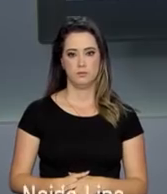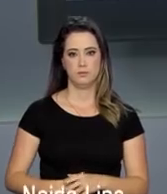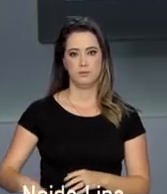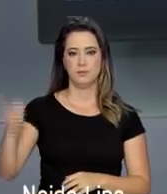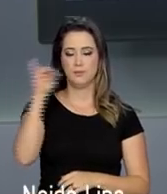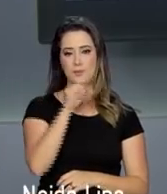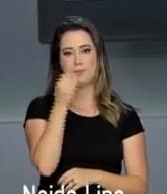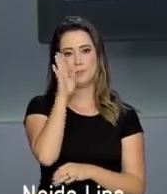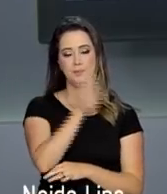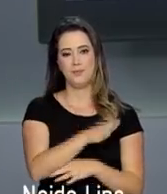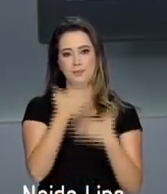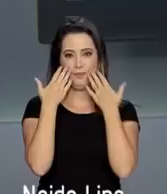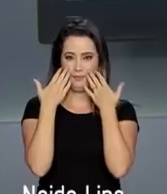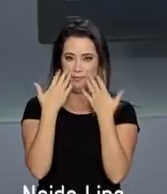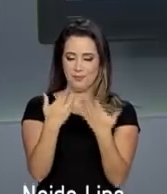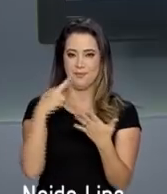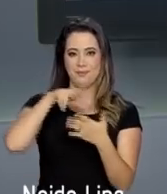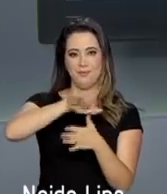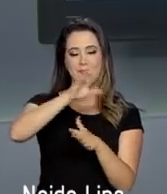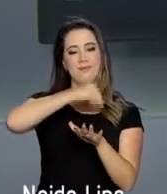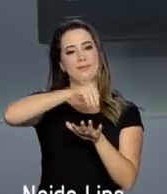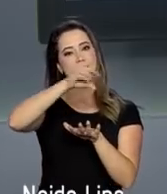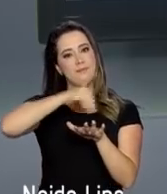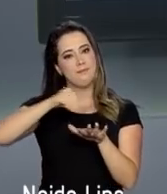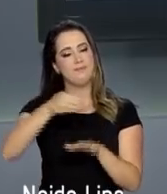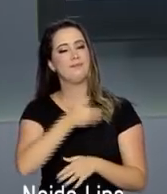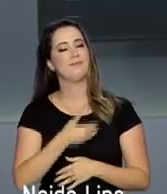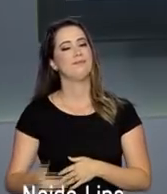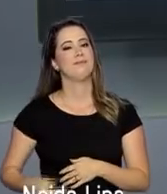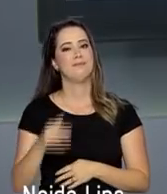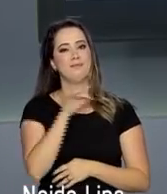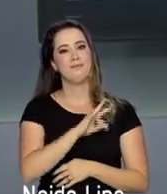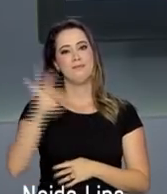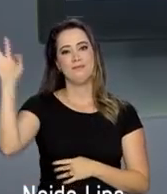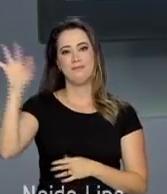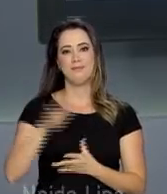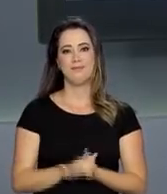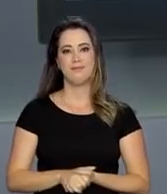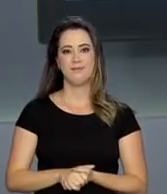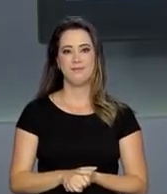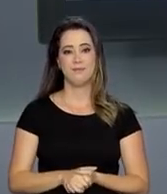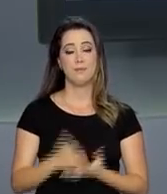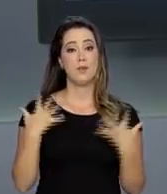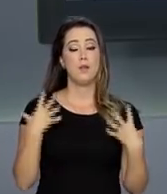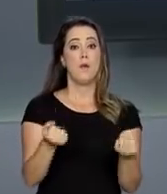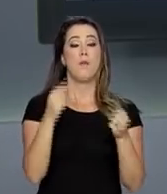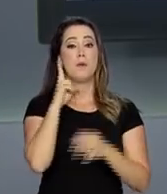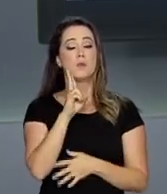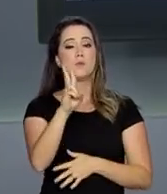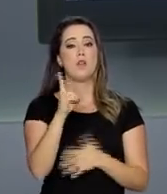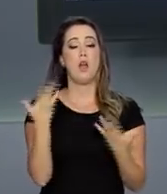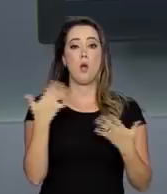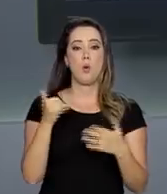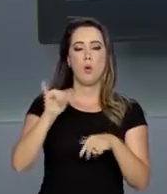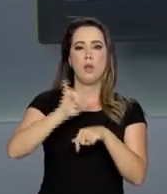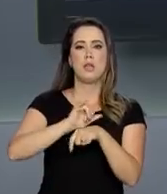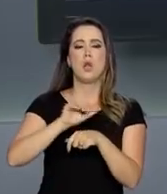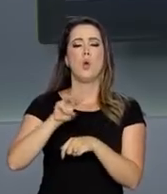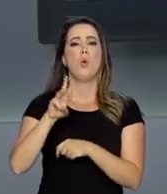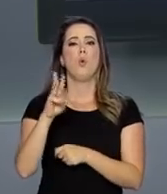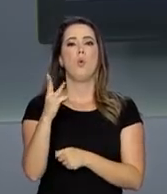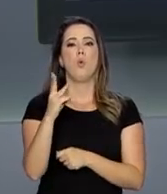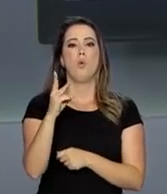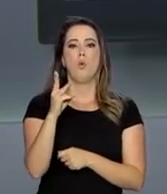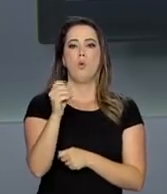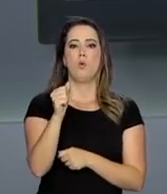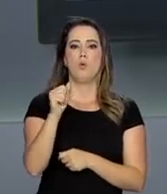Olá, boa tarde. Estamos de volta com o repórter NBR e as notícias do governo federal. E vamos agora a Washington, nos Estados Unidos,